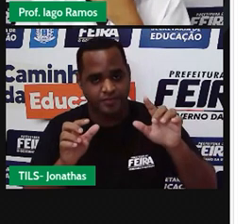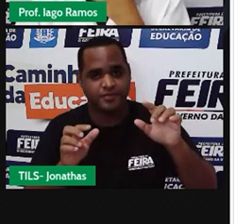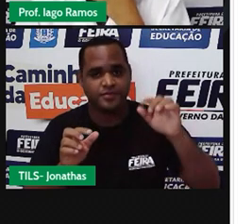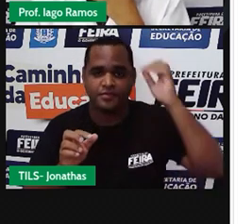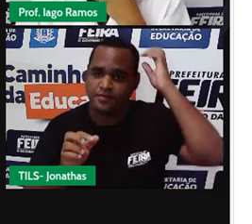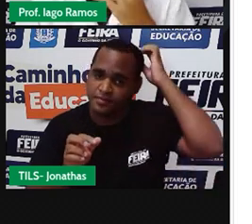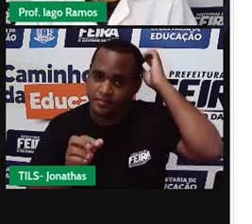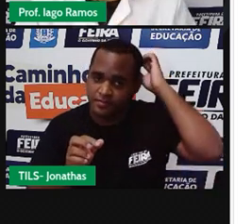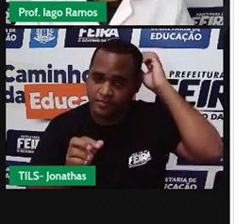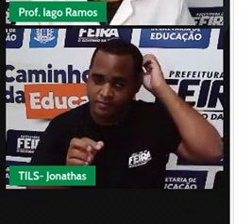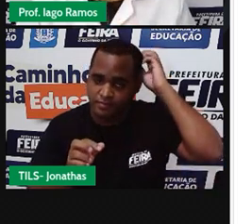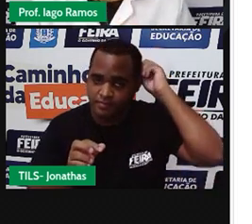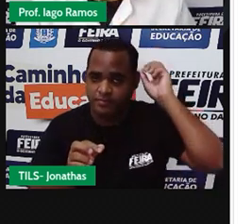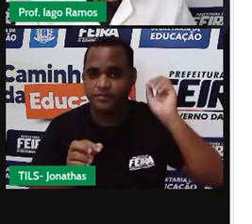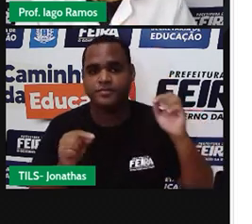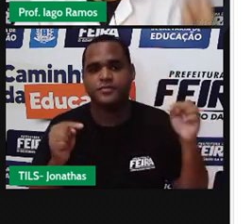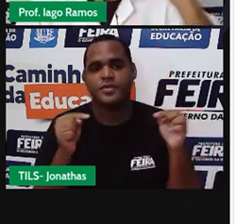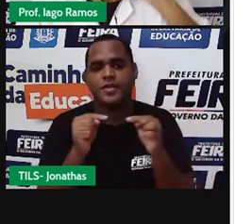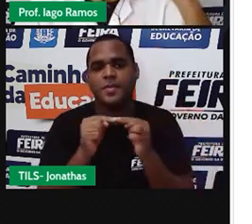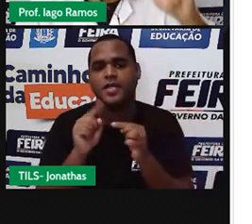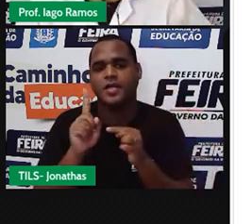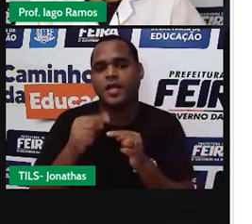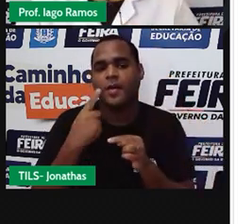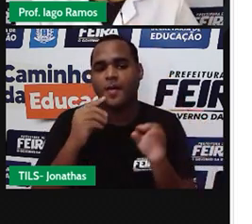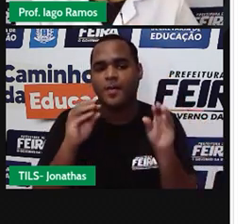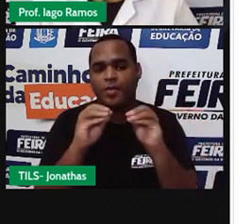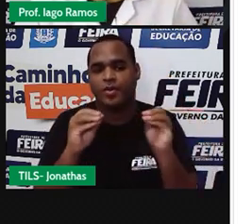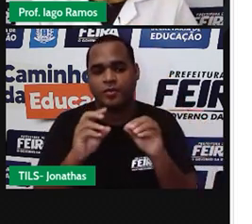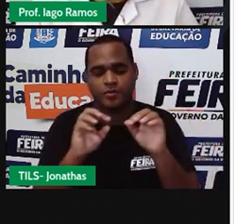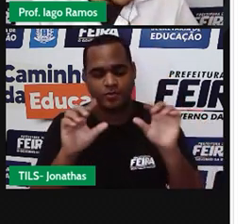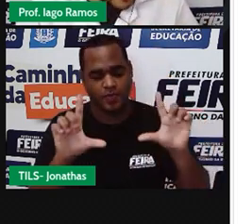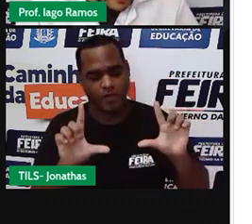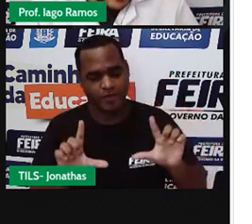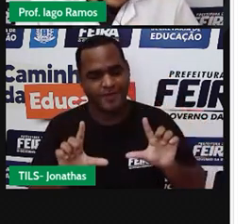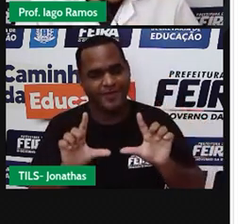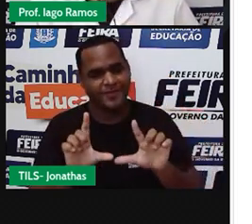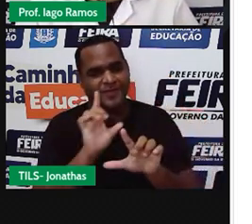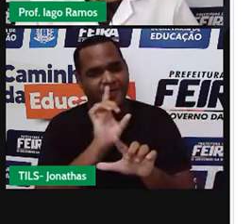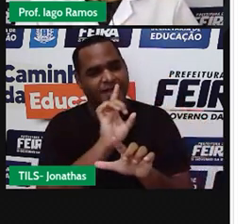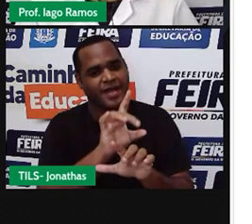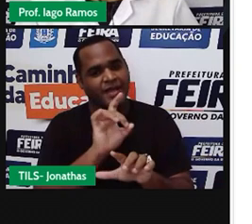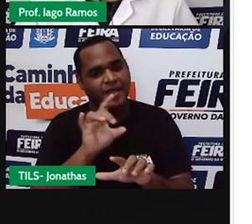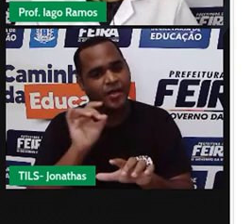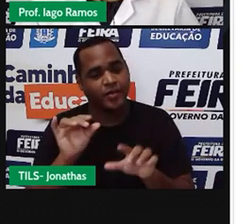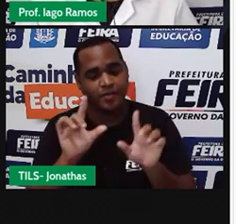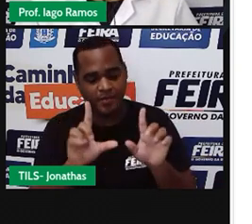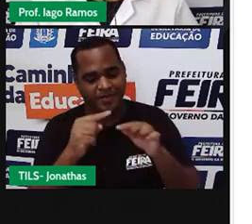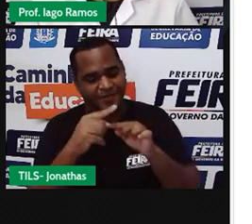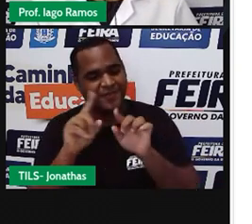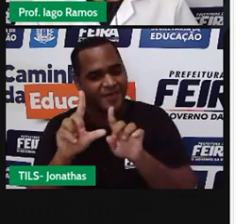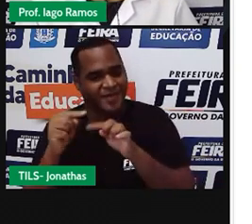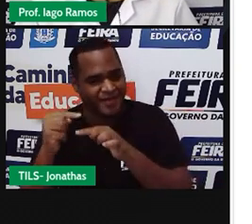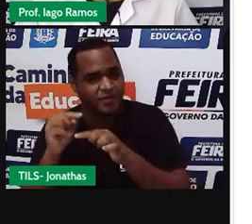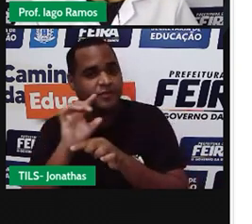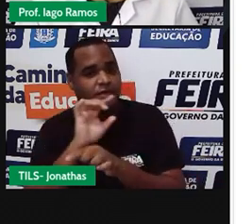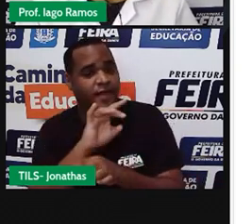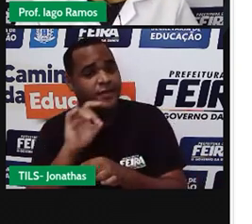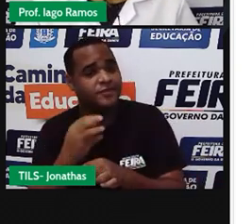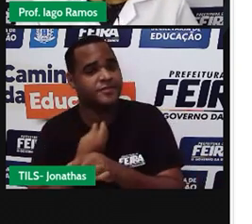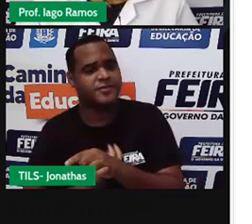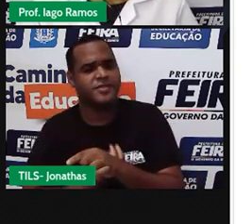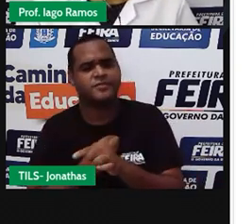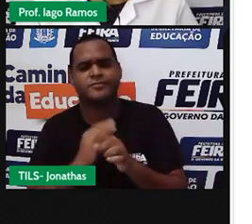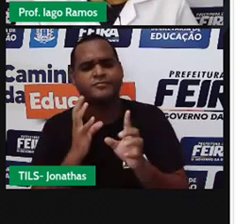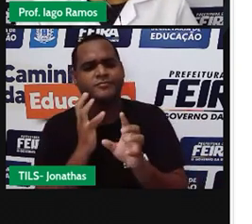o quanto é que será que cabe desses quadradinhos pequenos dentro desse polígono deixa eu ver